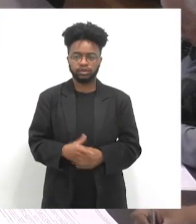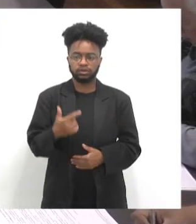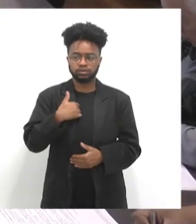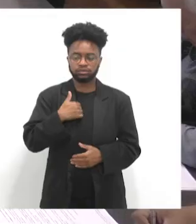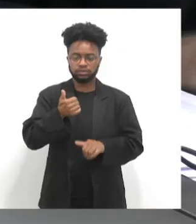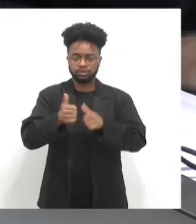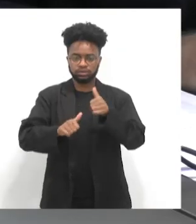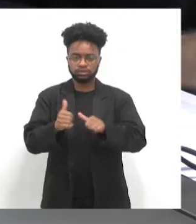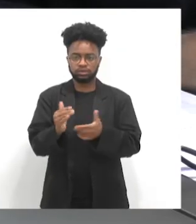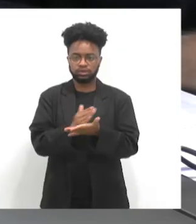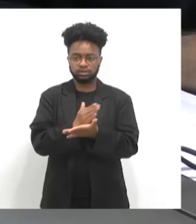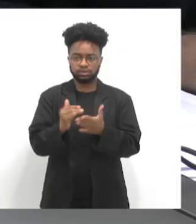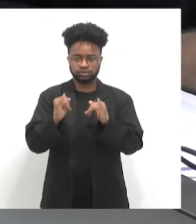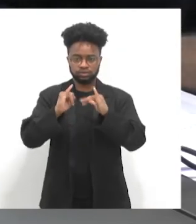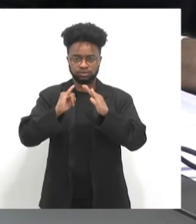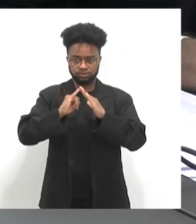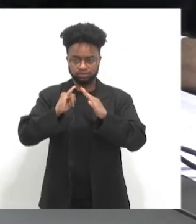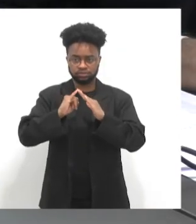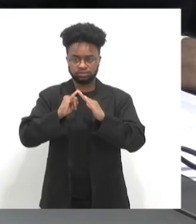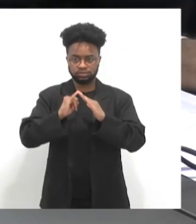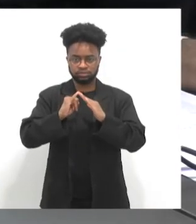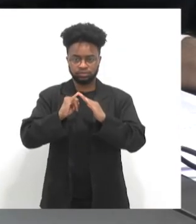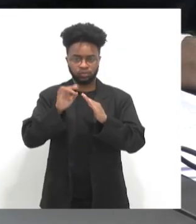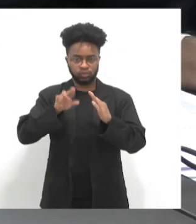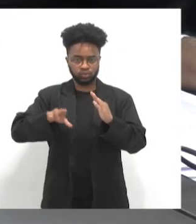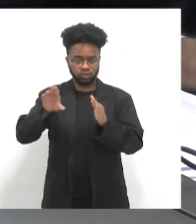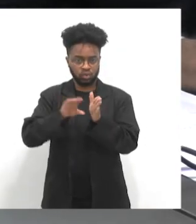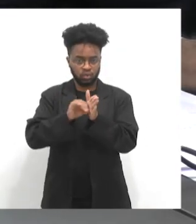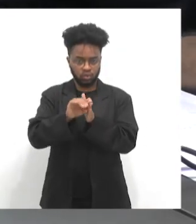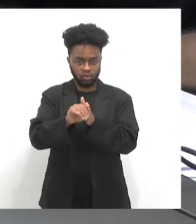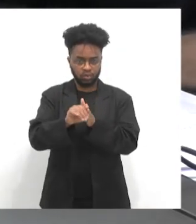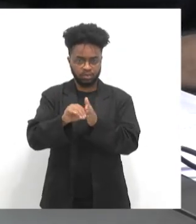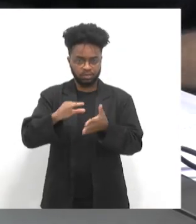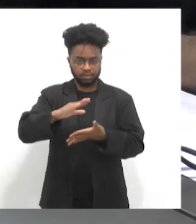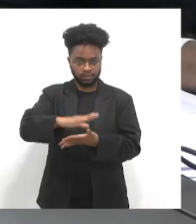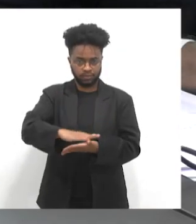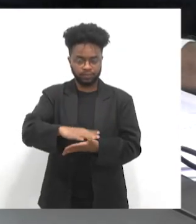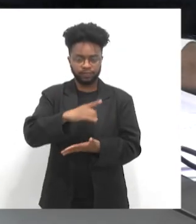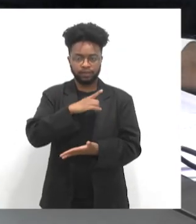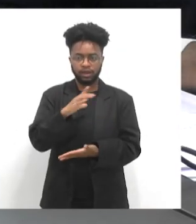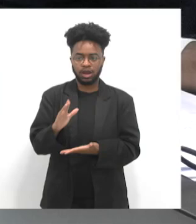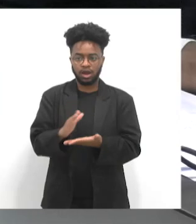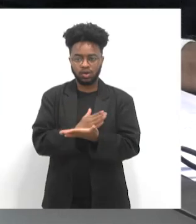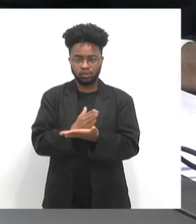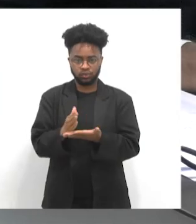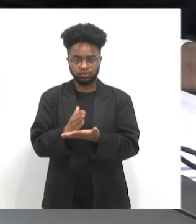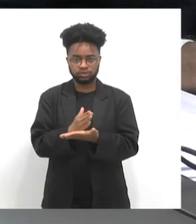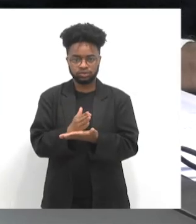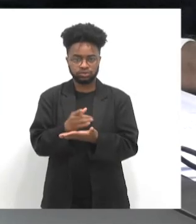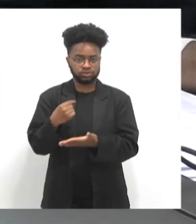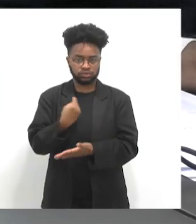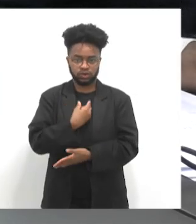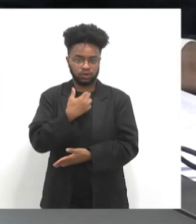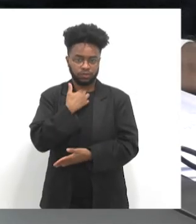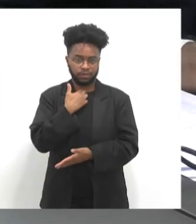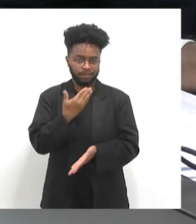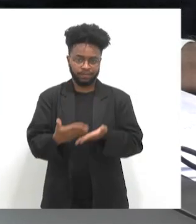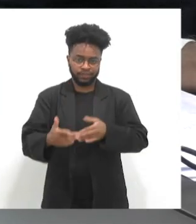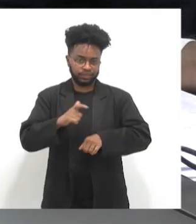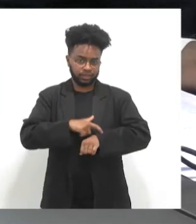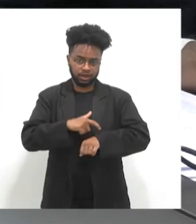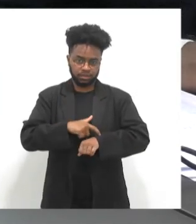em alguns imóveis através do Google Maps, né? Tem uns que a gente não pode nem perder o tempo em